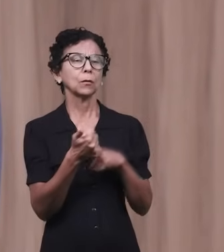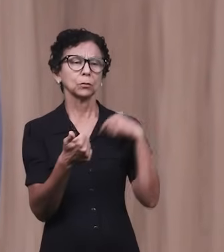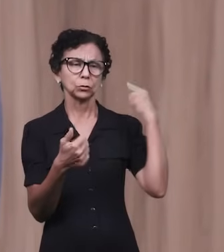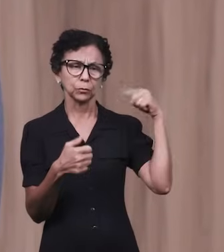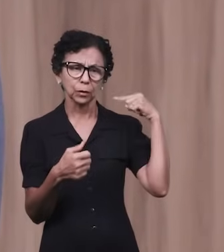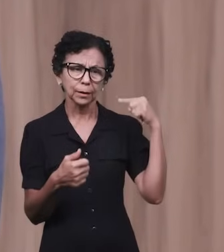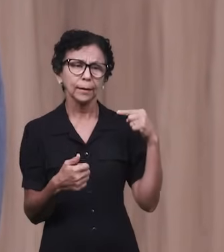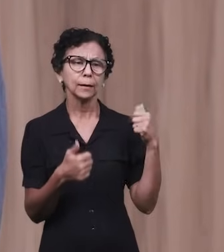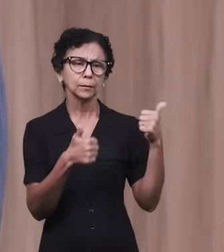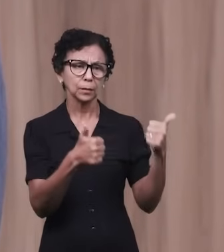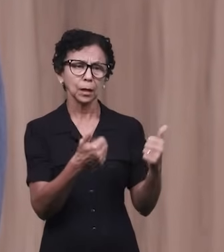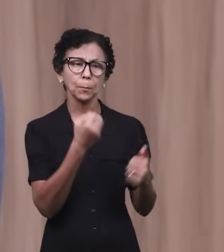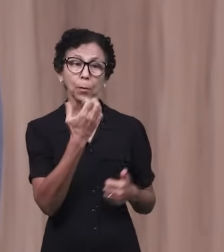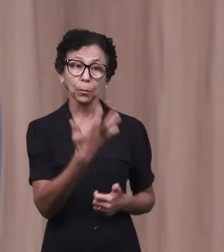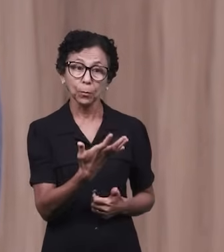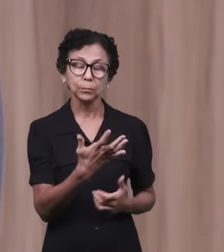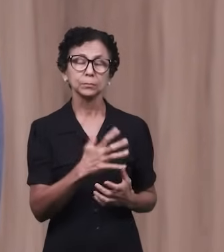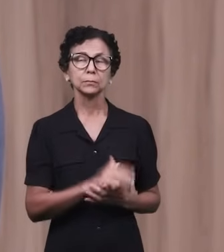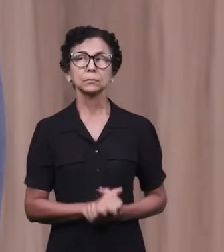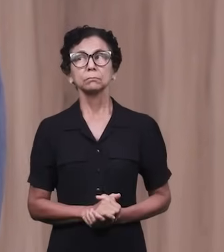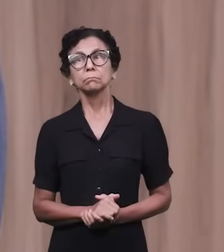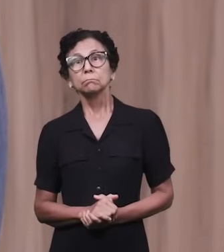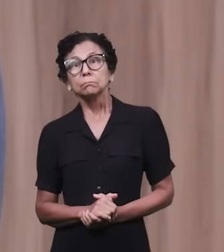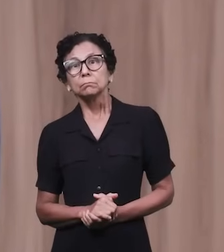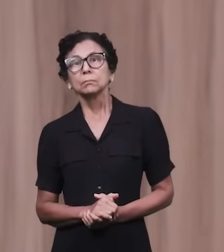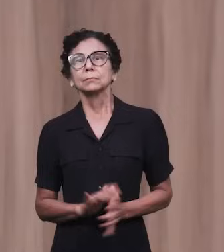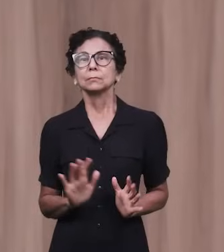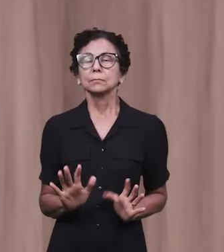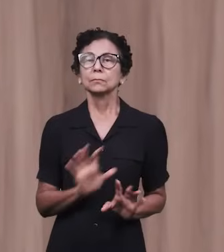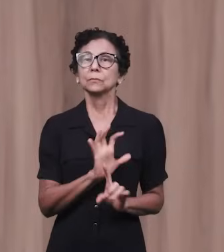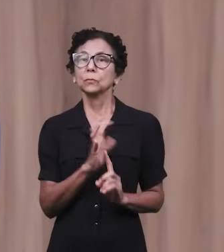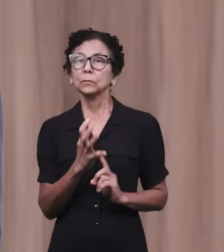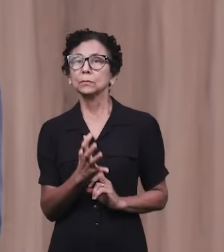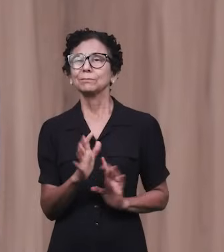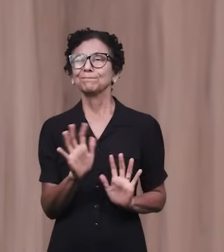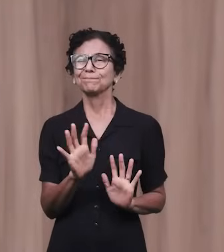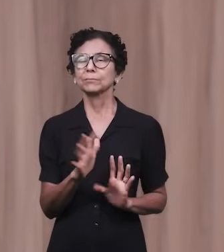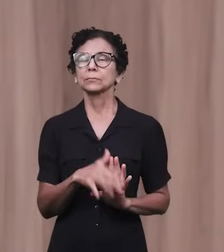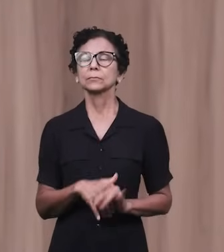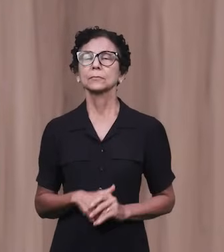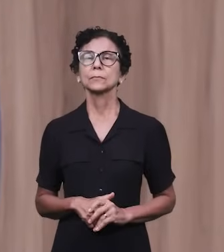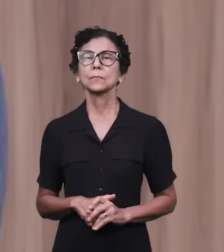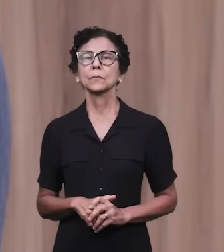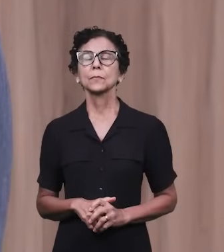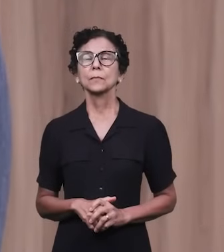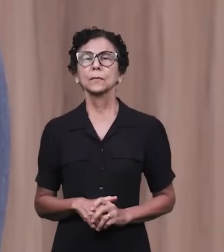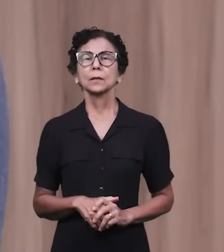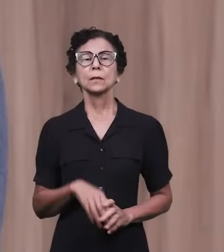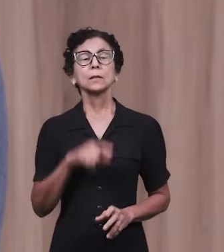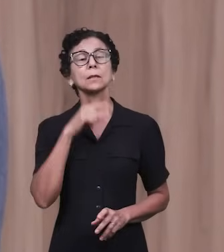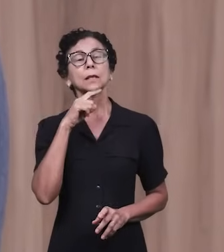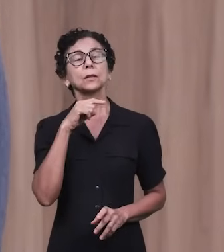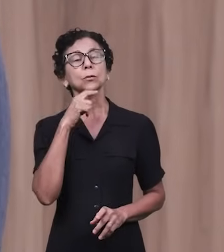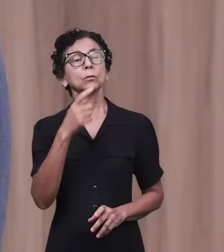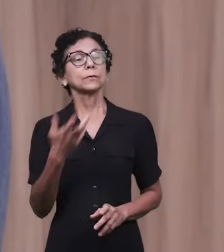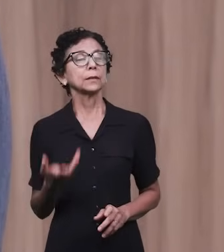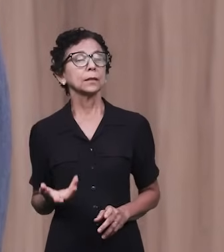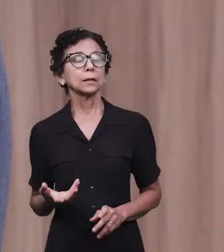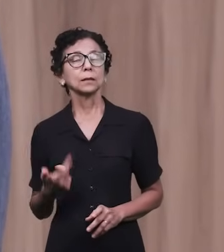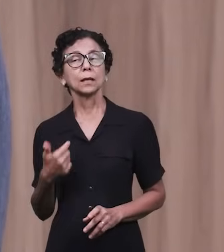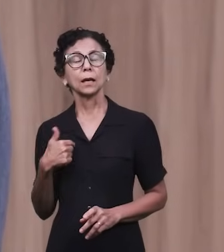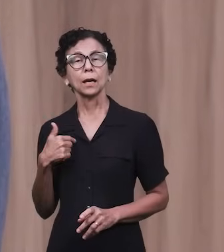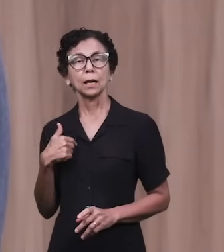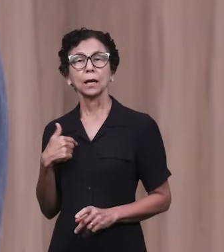do jovem ali. E se ele está perdido, é o momento de buscar ao Senhor. Senhor, o que o Senhor tem? Eu falo isso muito com os jovens,